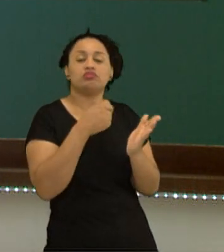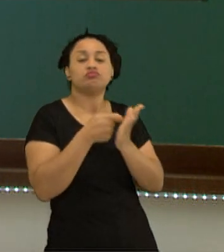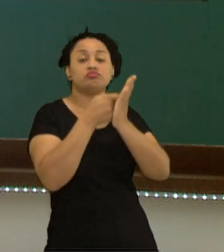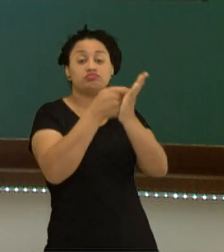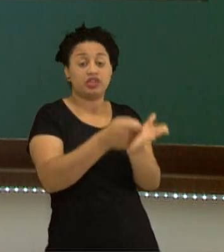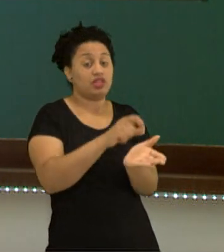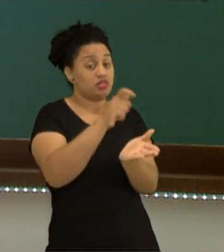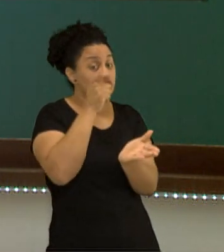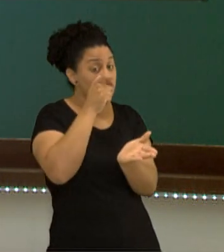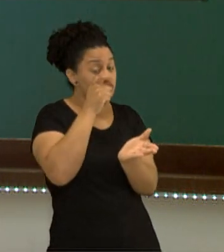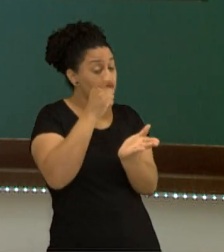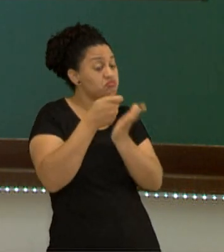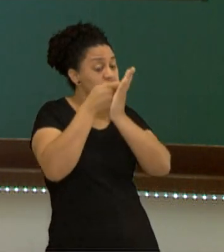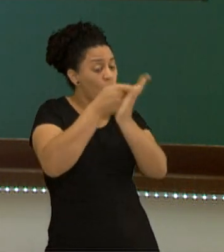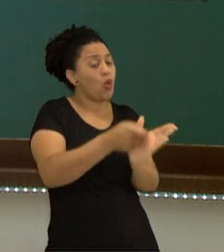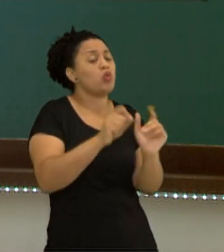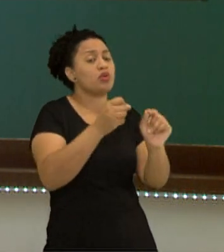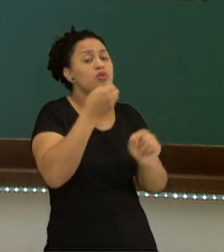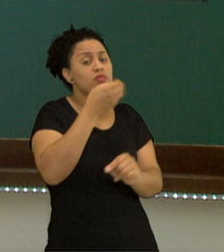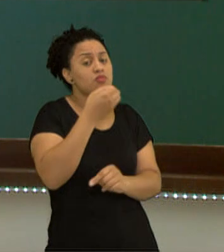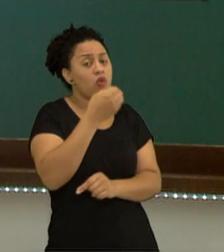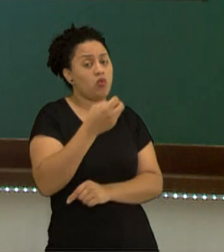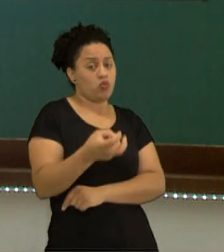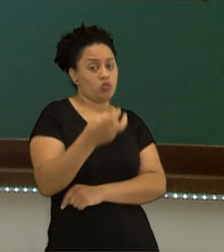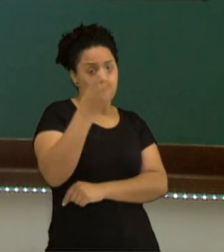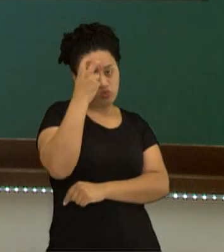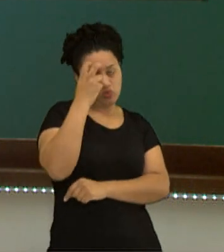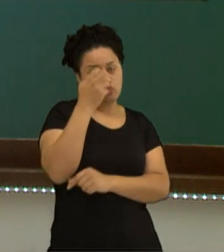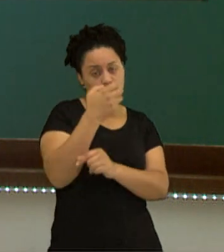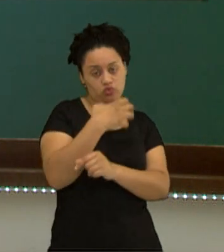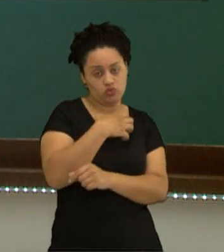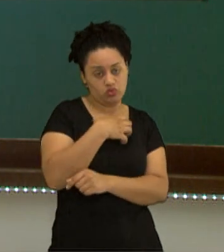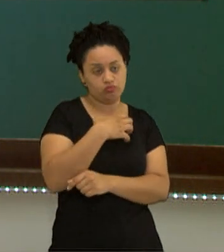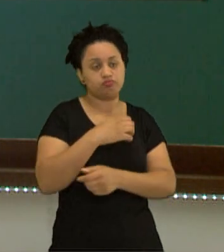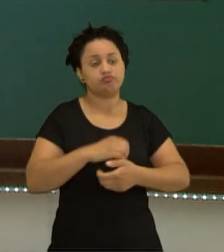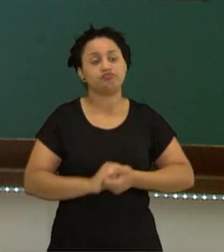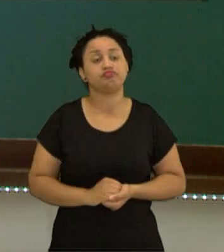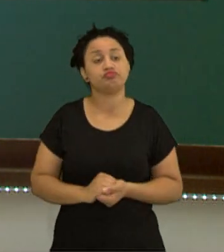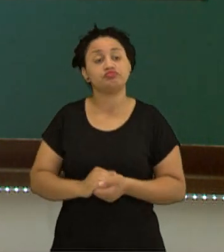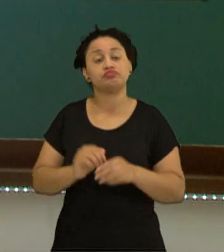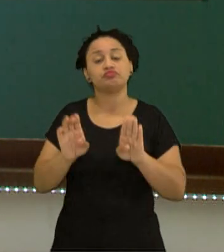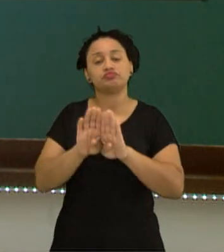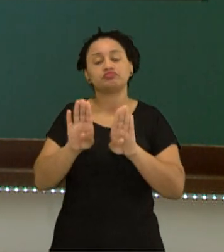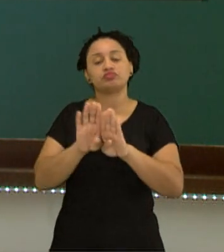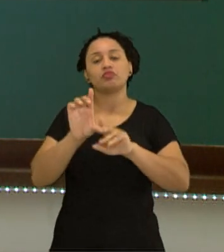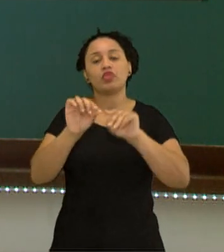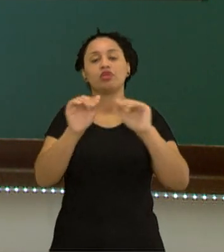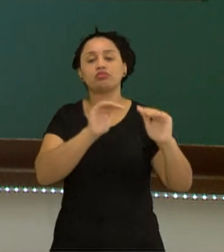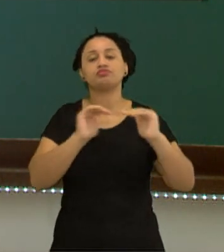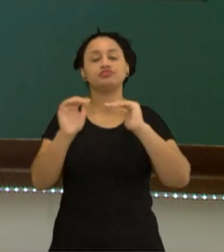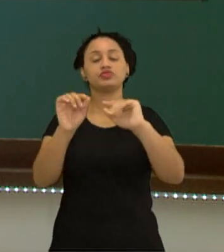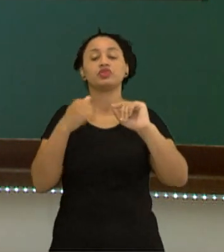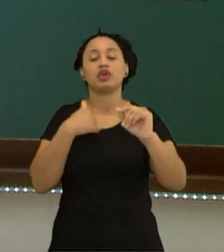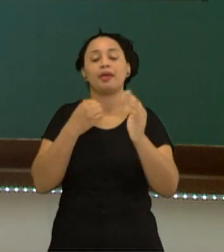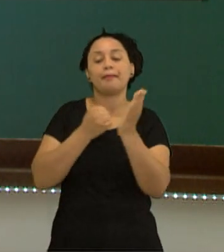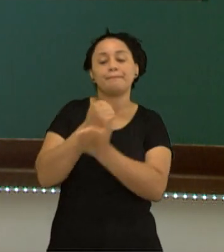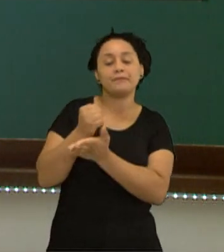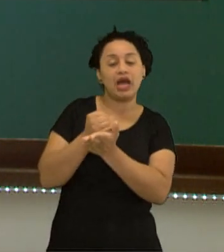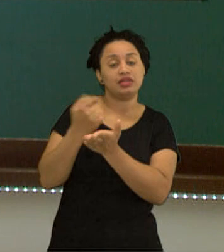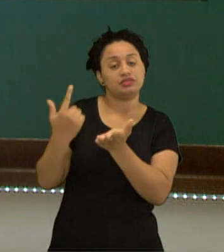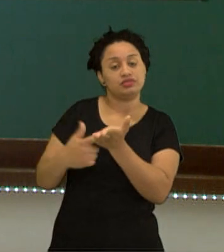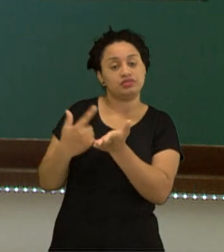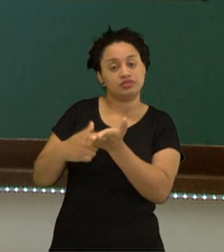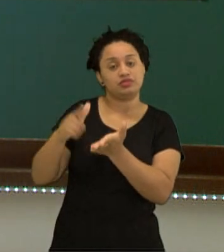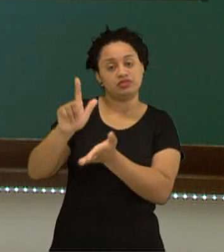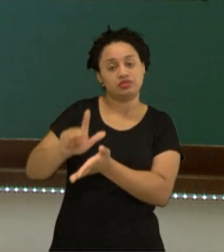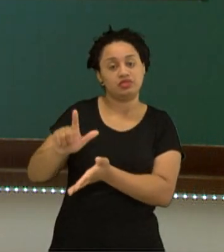ao espectador, o que é bom. De certa forma. E ainda, trazendo um panorama da obra Alice, ela